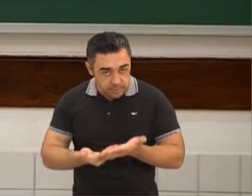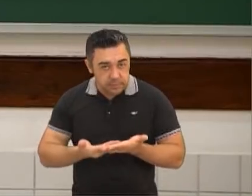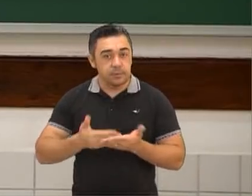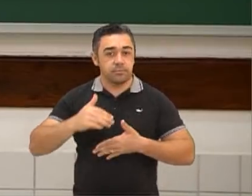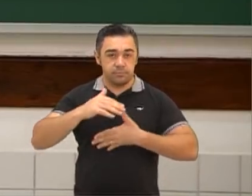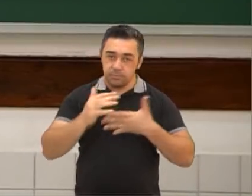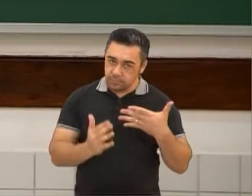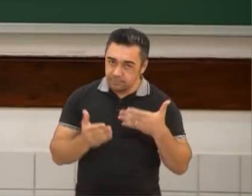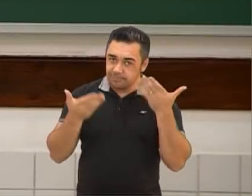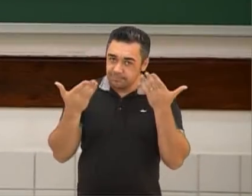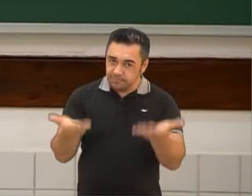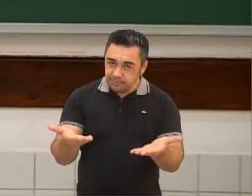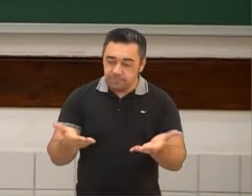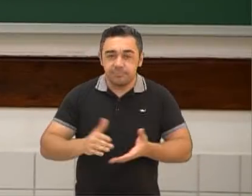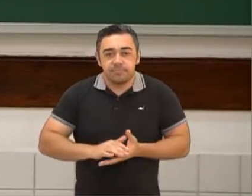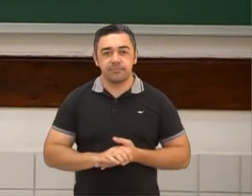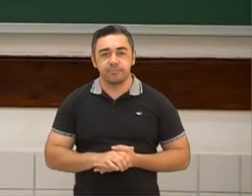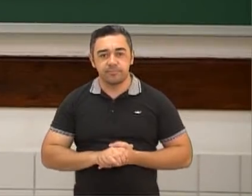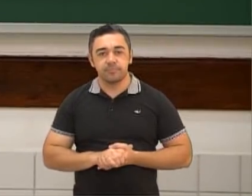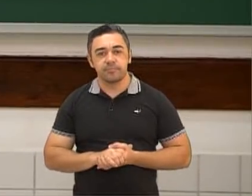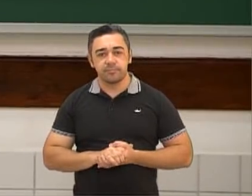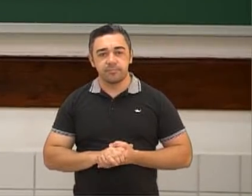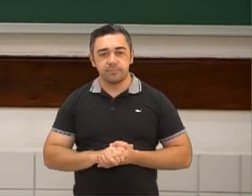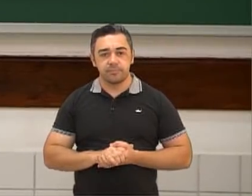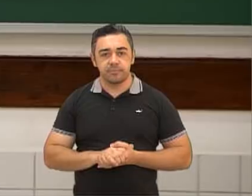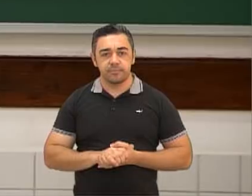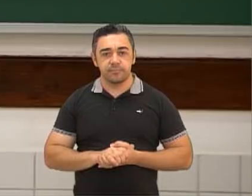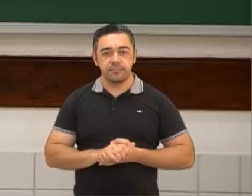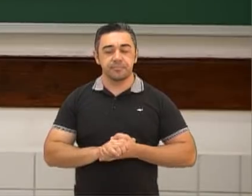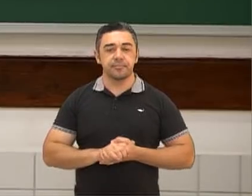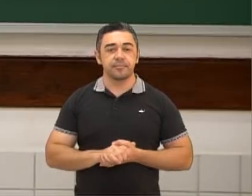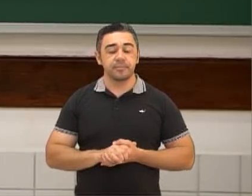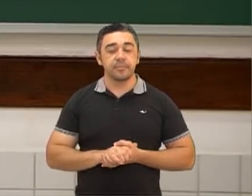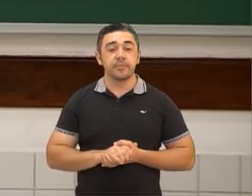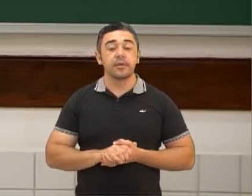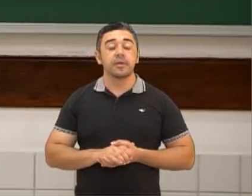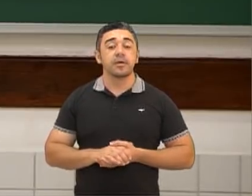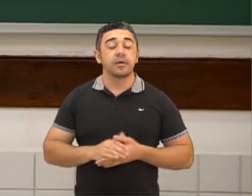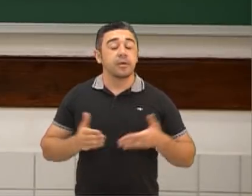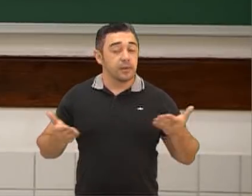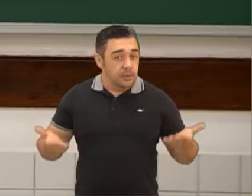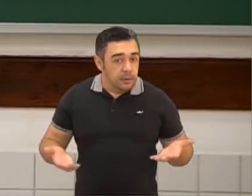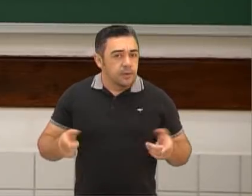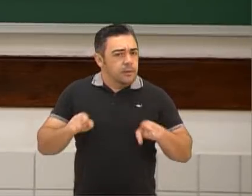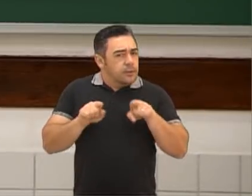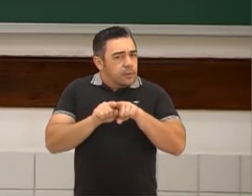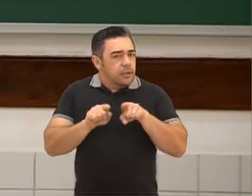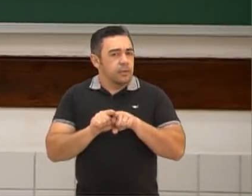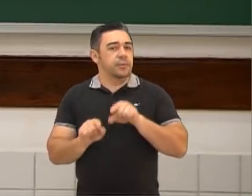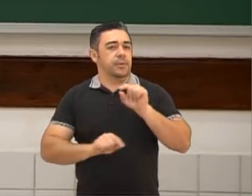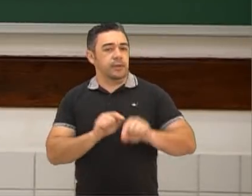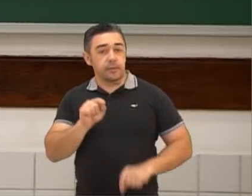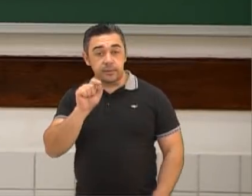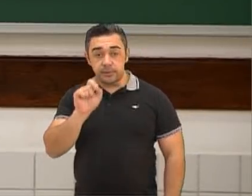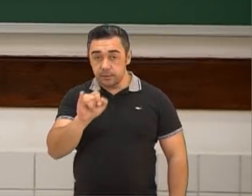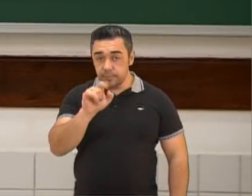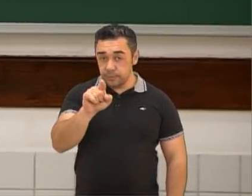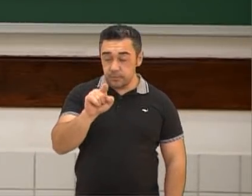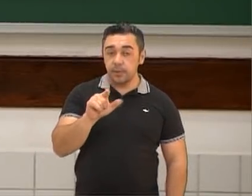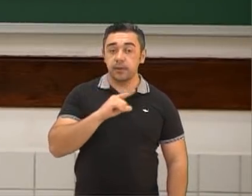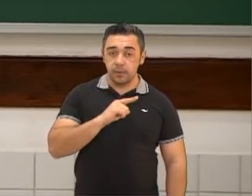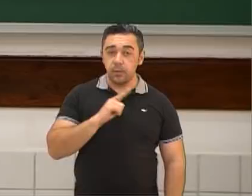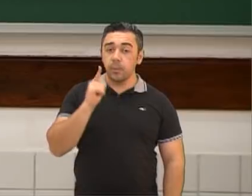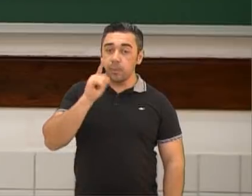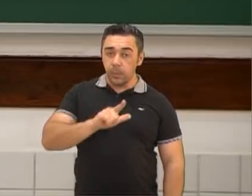ajuda com a interpretação da nossa aula em Libras, tá? Lembrando ainda, se você tem acesso